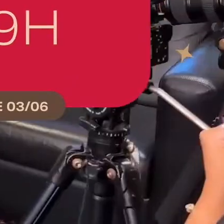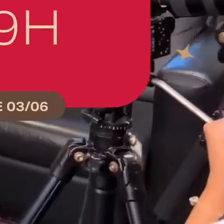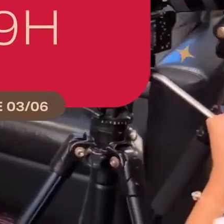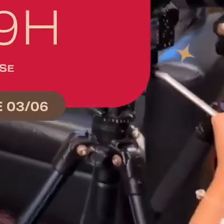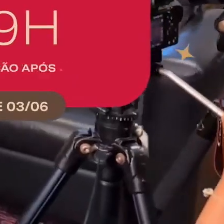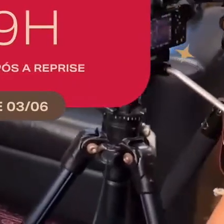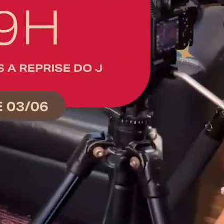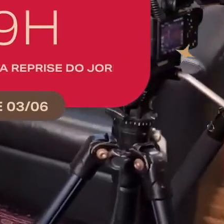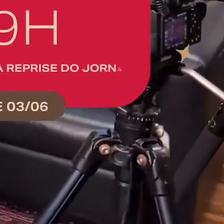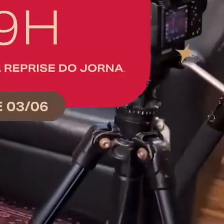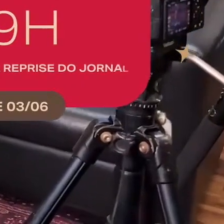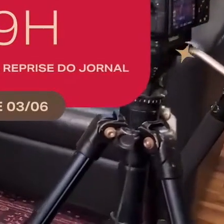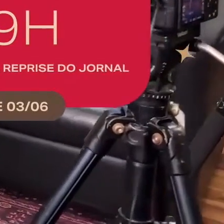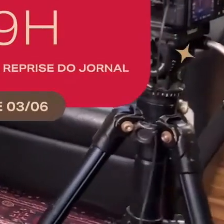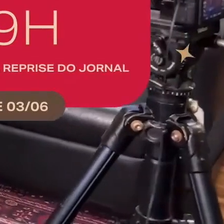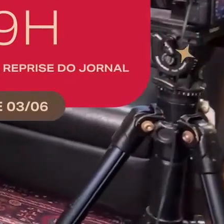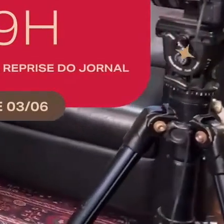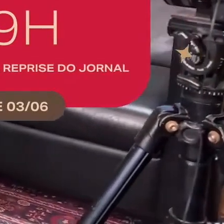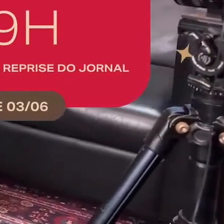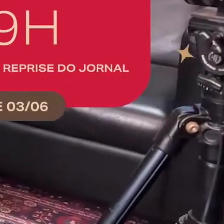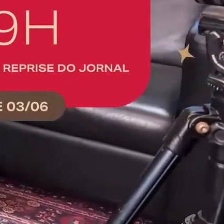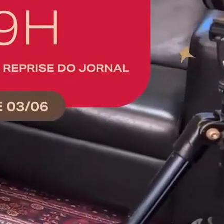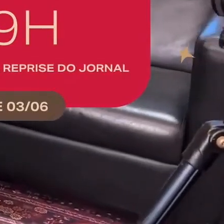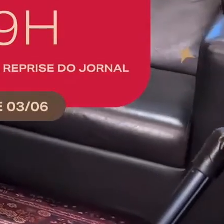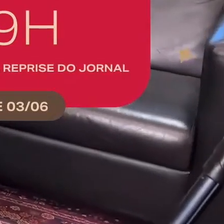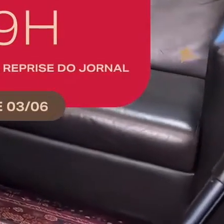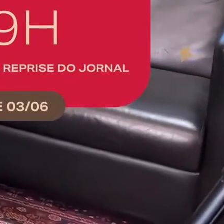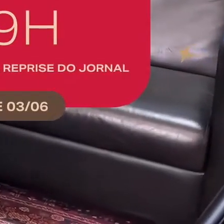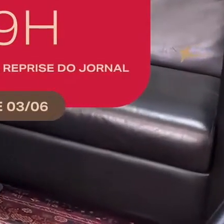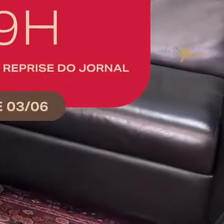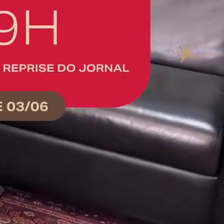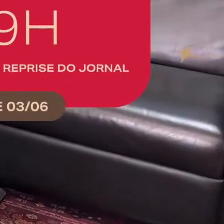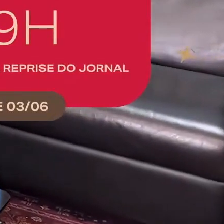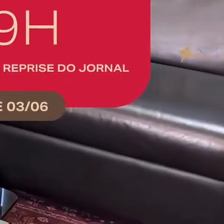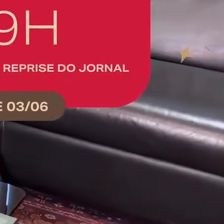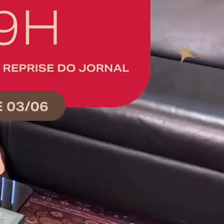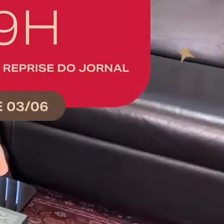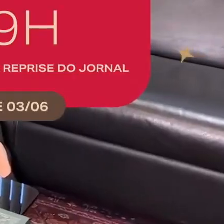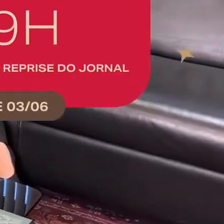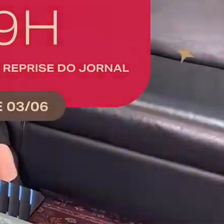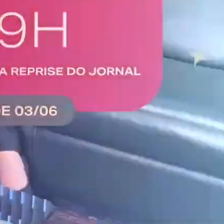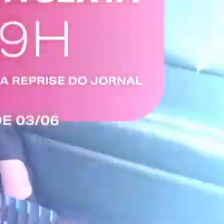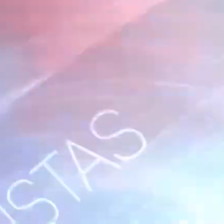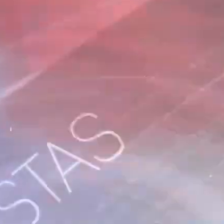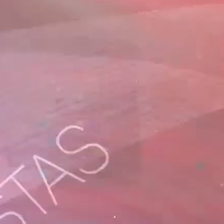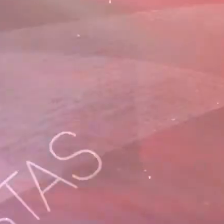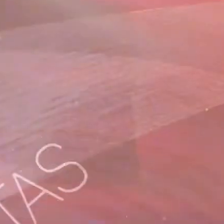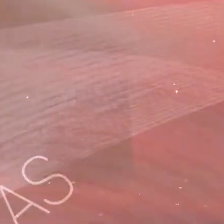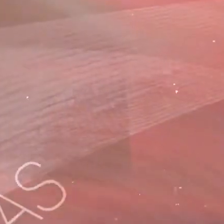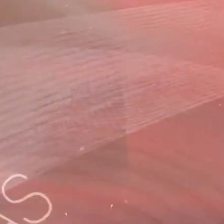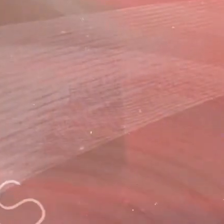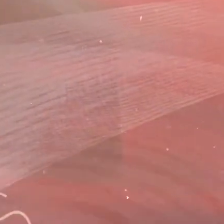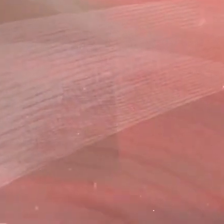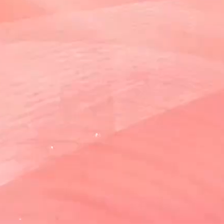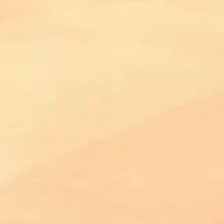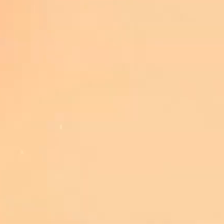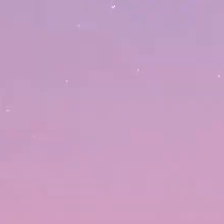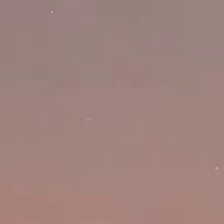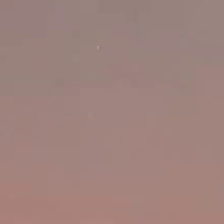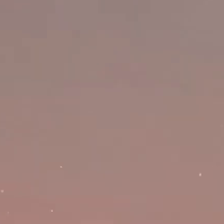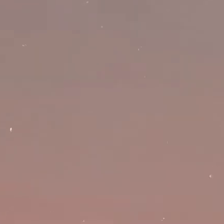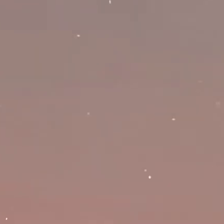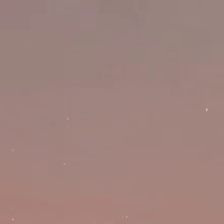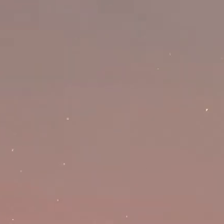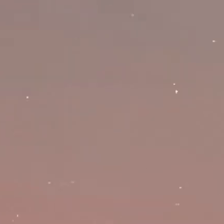às 9 da manhã, com reapresentação após a reprise do jornal PT Brasil. Comece seu dia